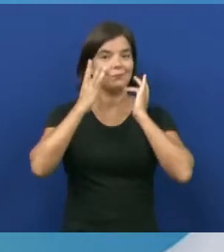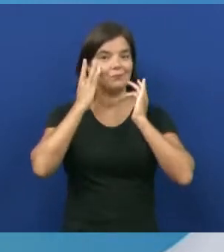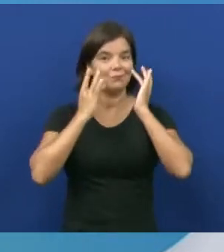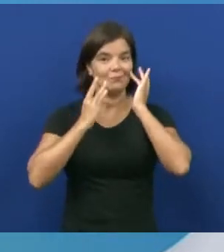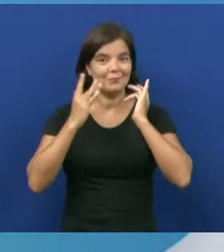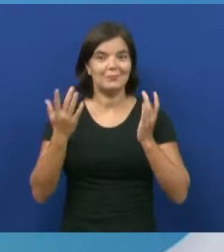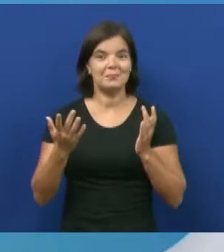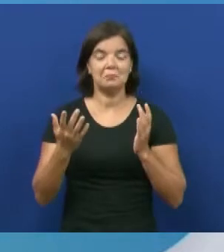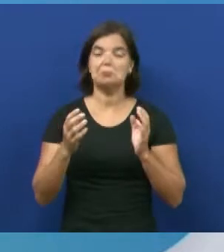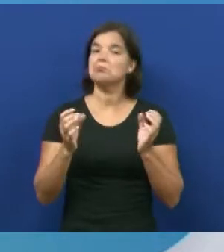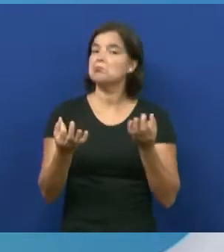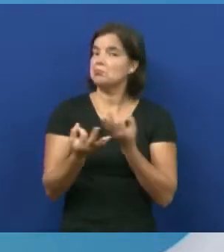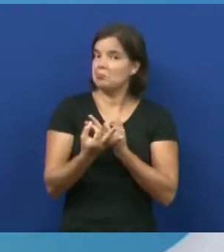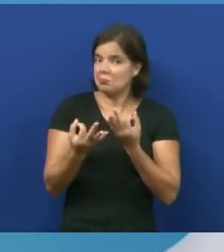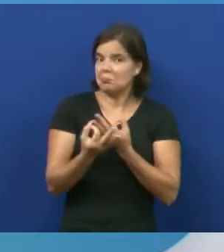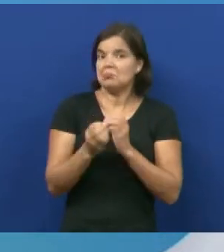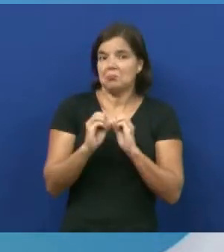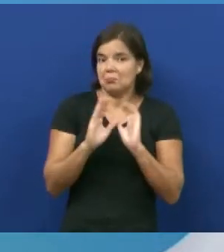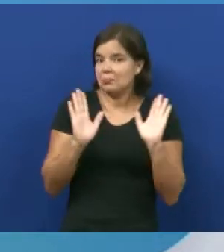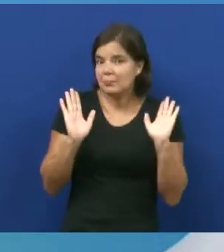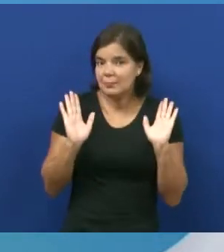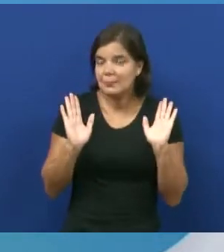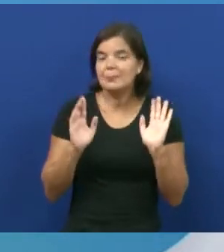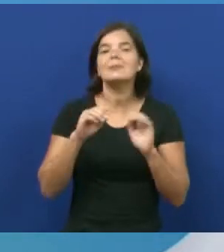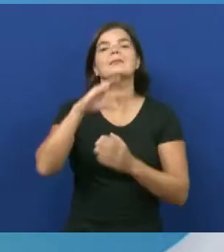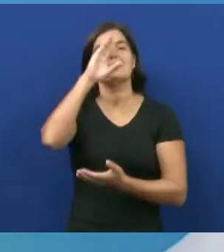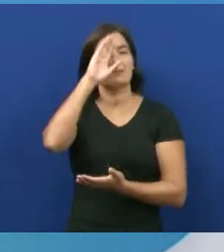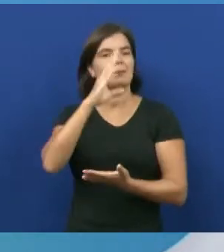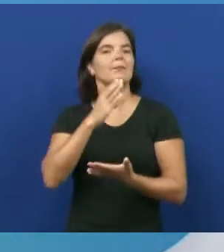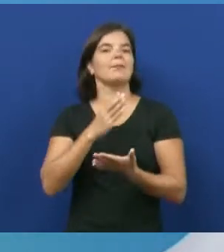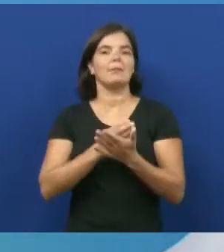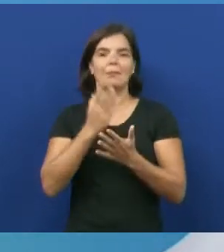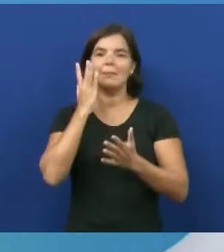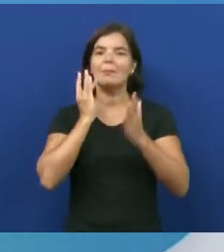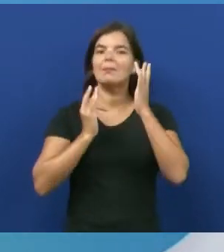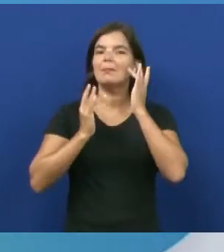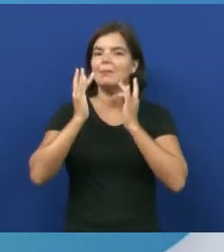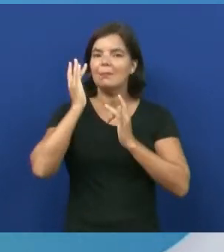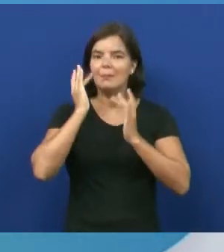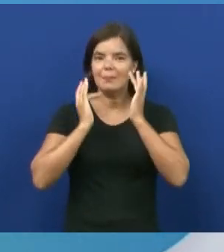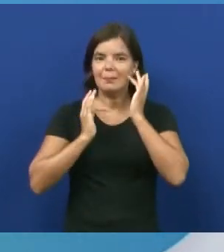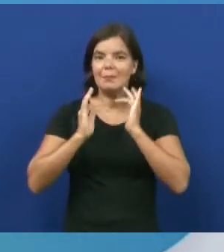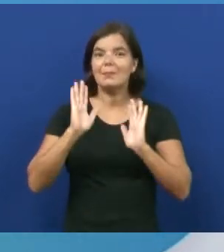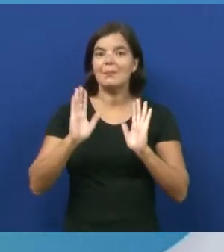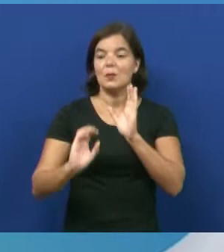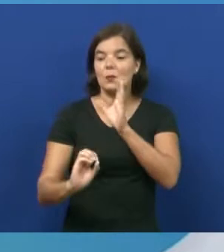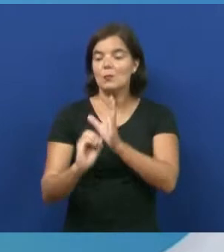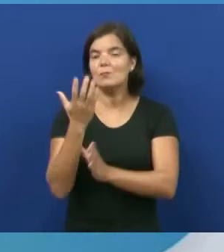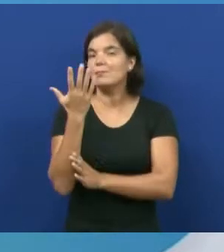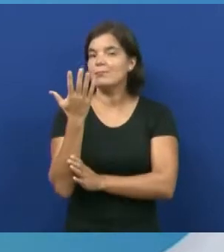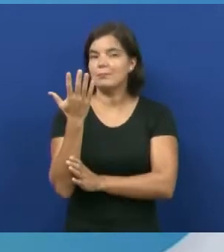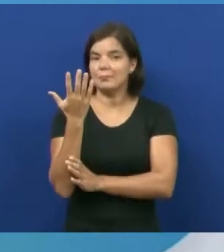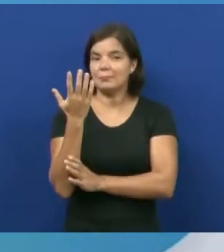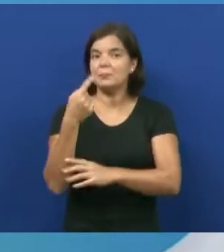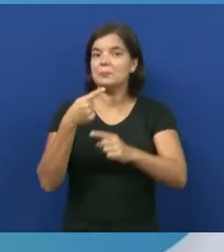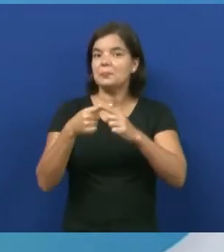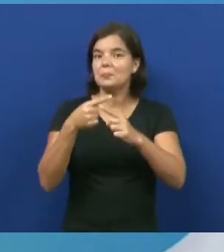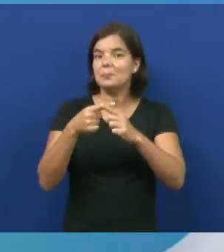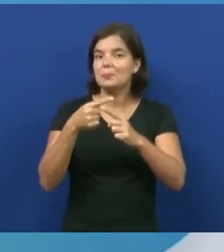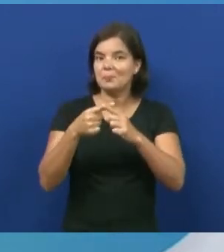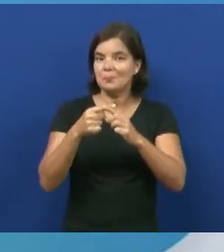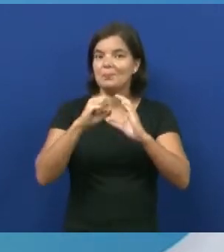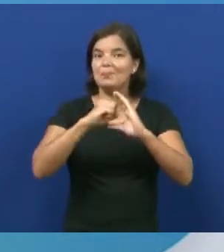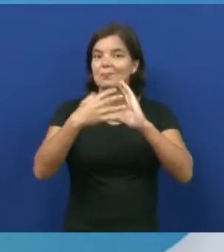Perfeito. Até aí tudo bem. Esse momento, acredita-se que o teatro ele surgiu, porque ele deixou